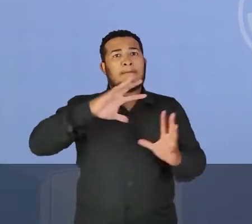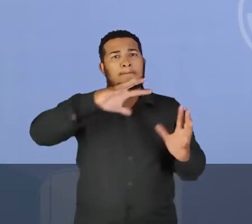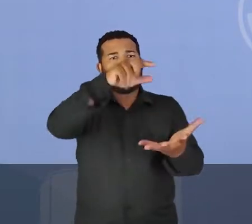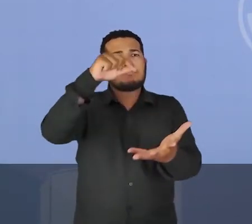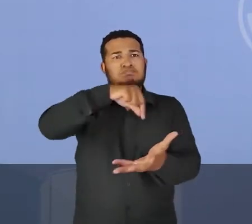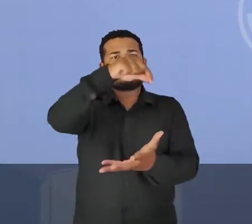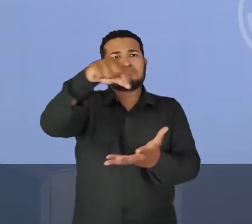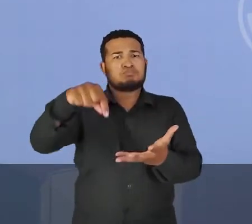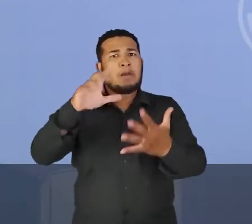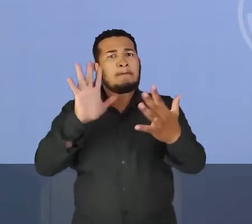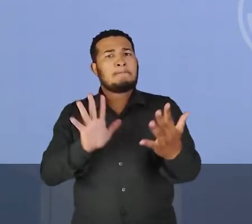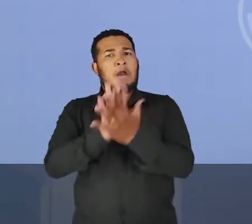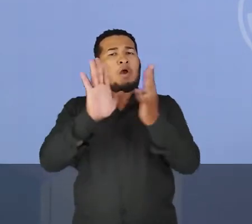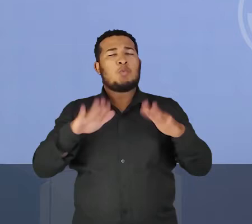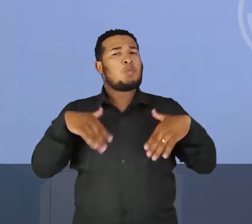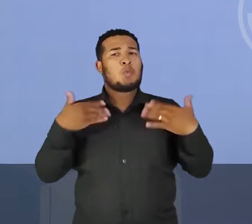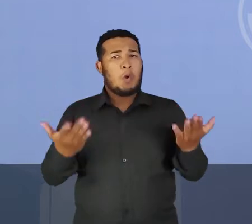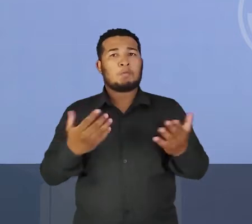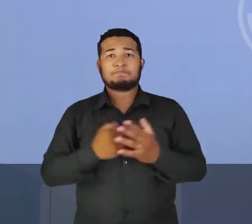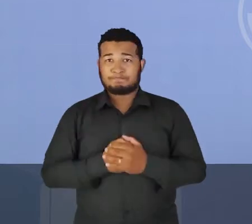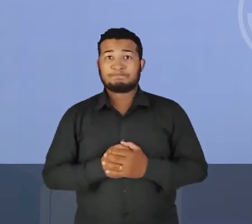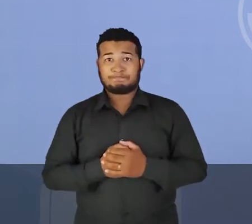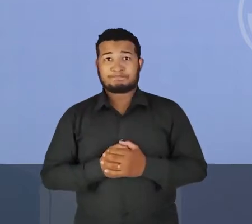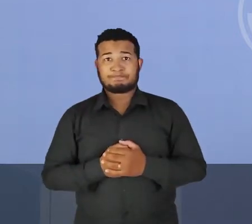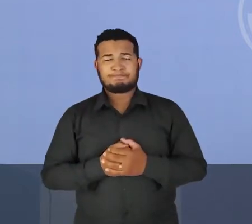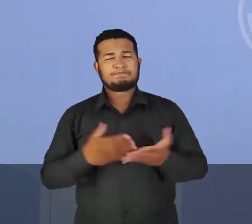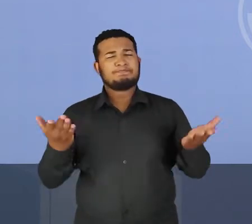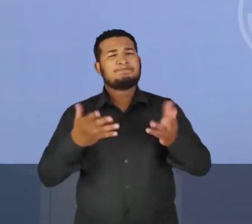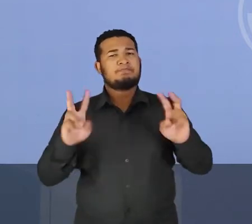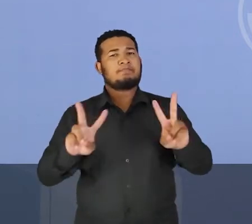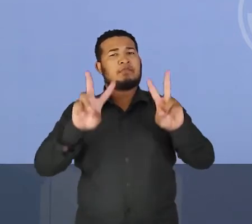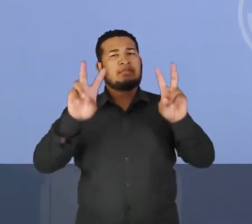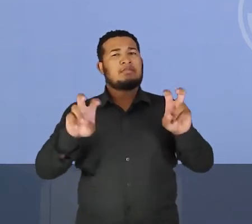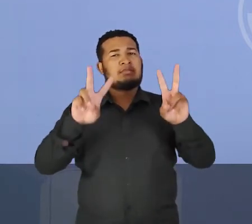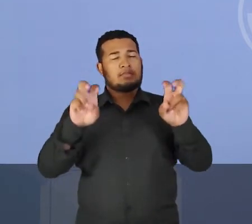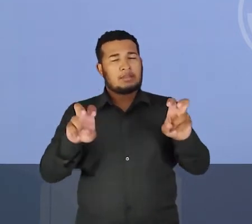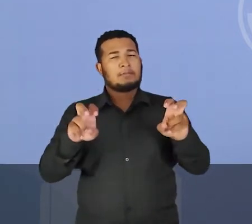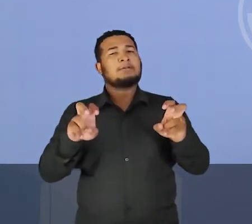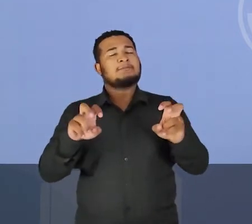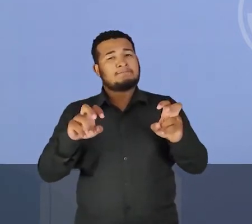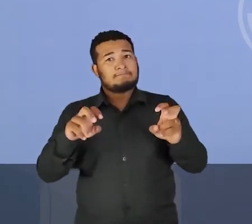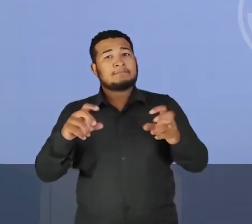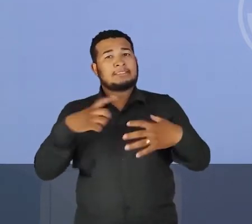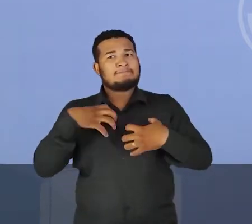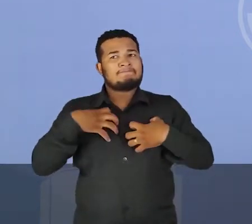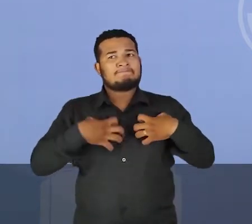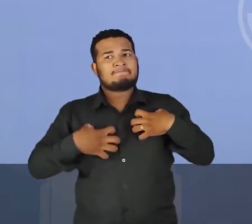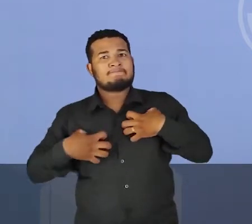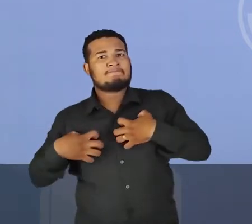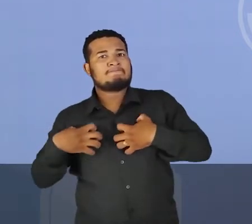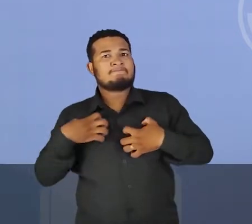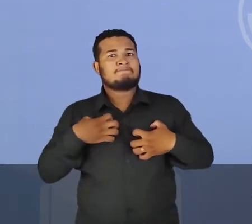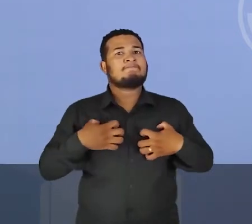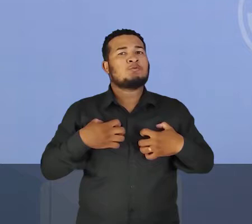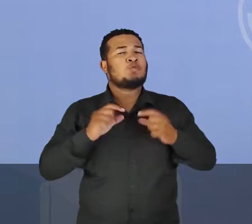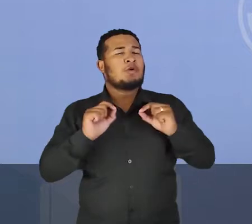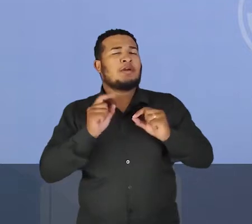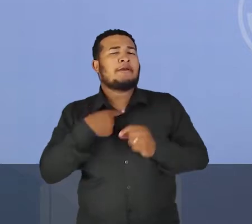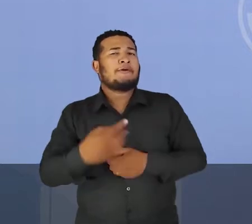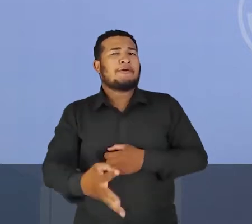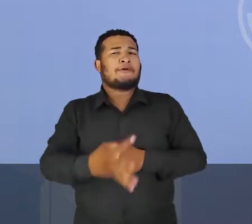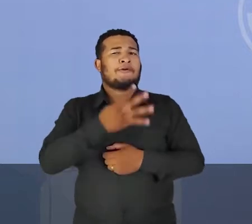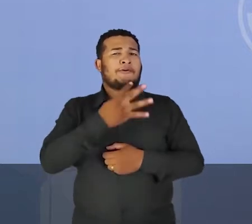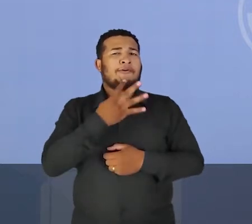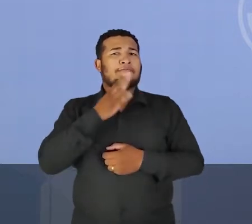comigo. Eu vou tratar esse tema, gente, com muita humildade, com a humildade de quem conhece